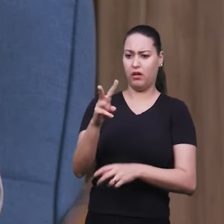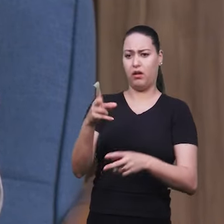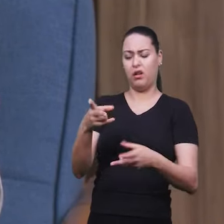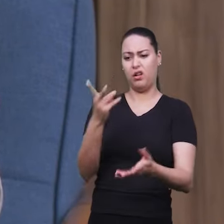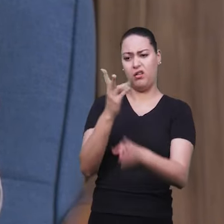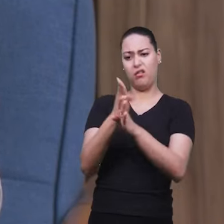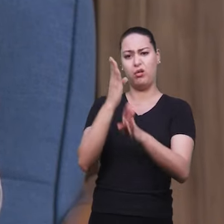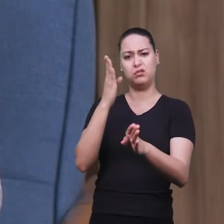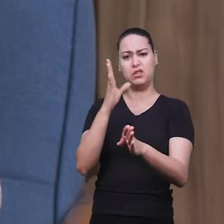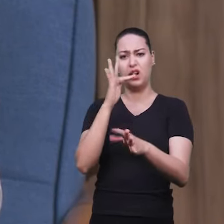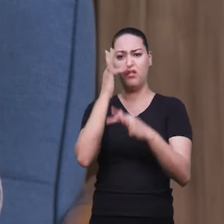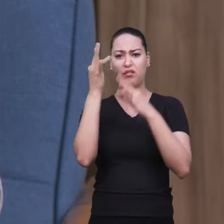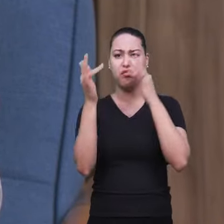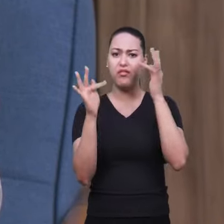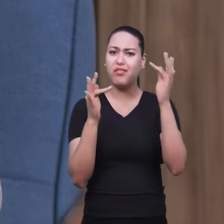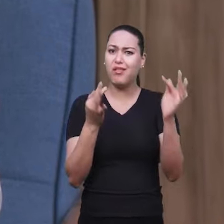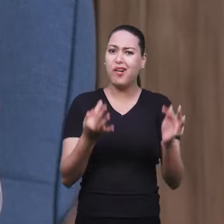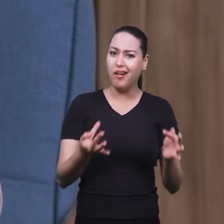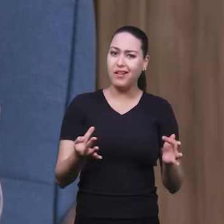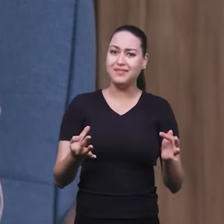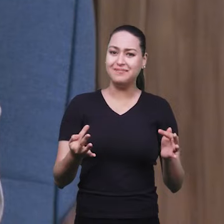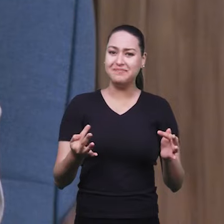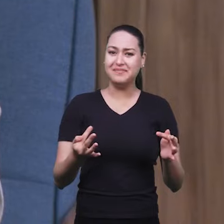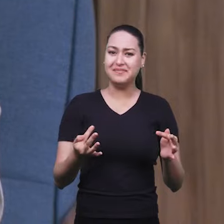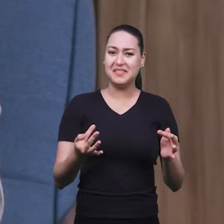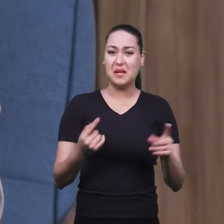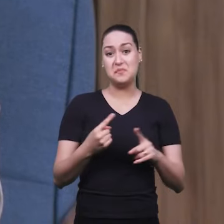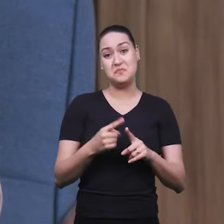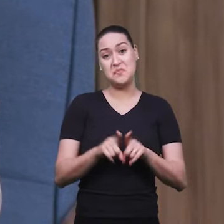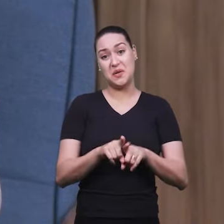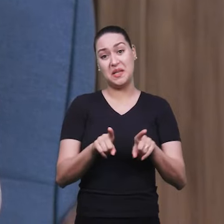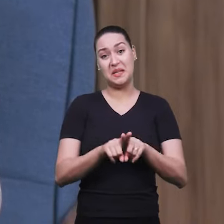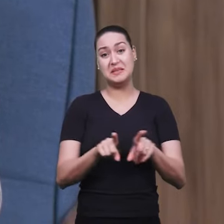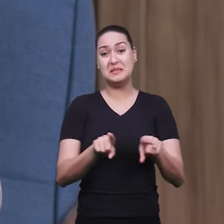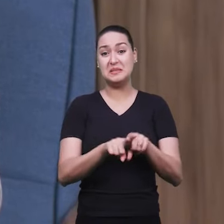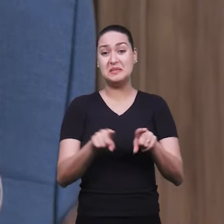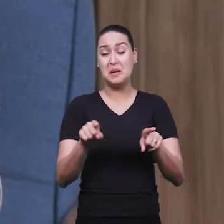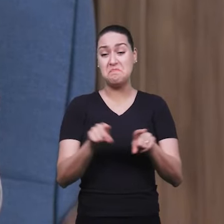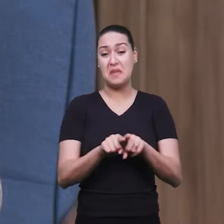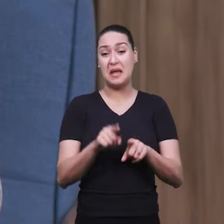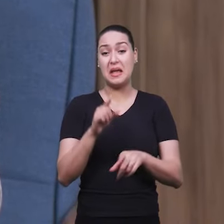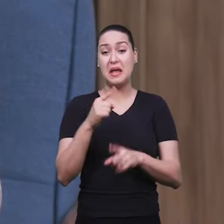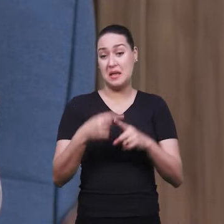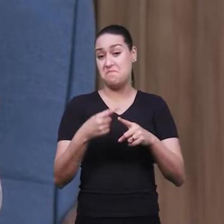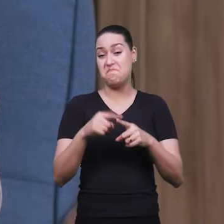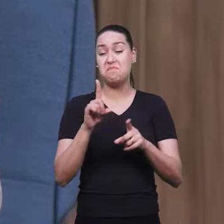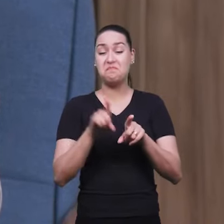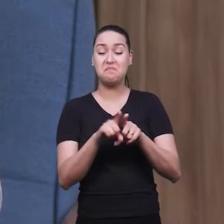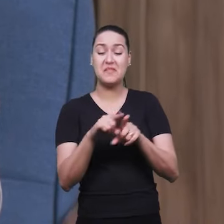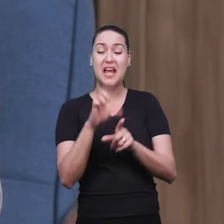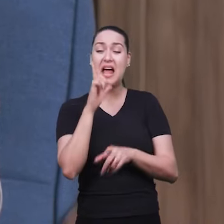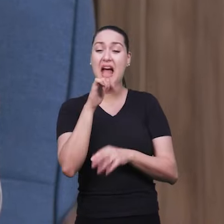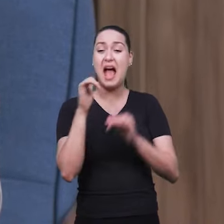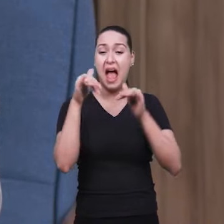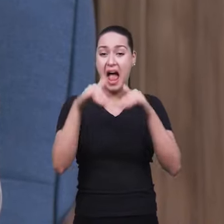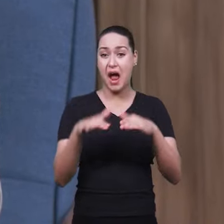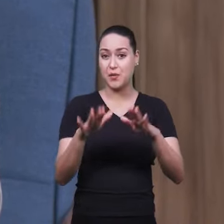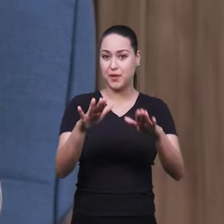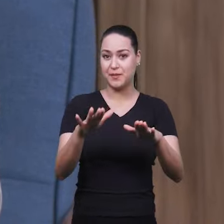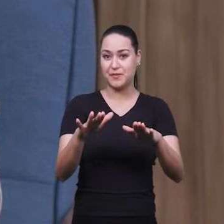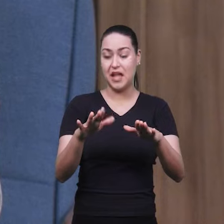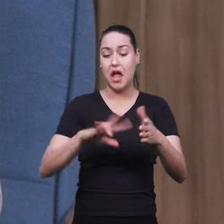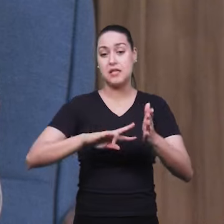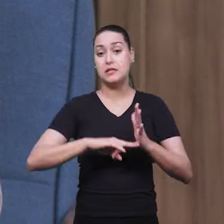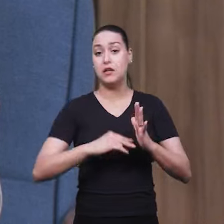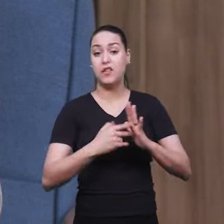àquilo que está no entorno. Tanto o jardim quanto a fonte. E o fato de serem fechados,